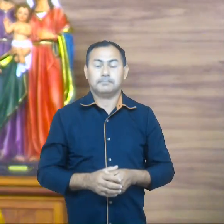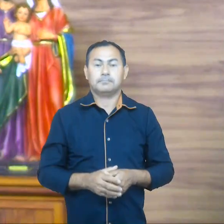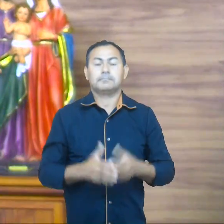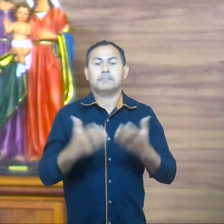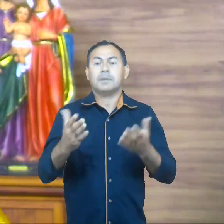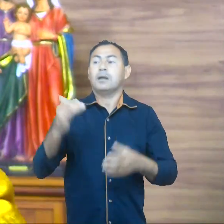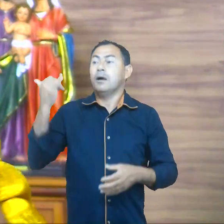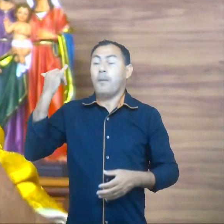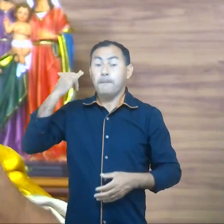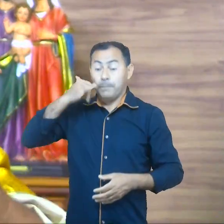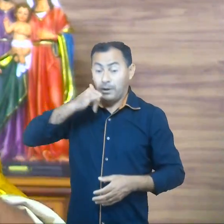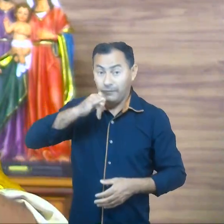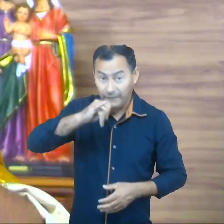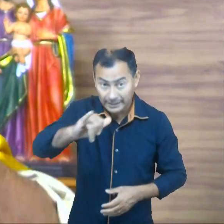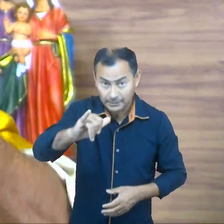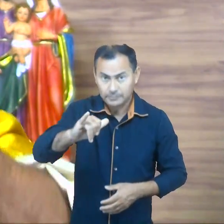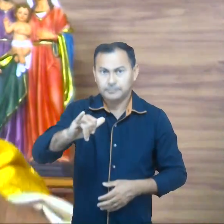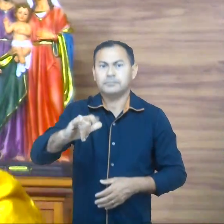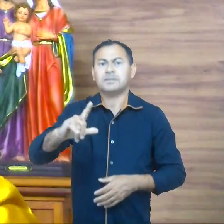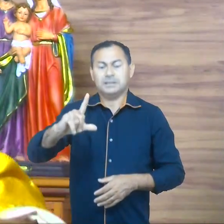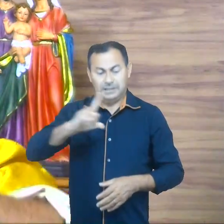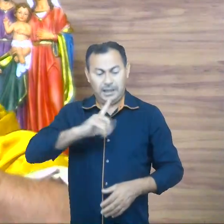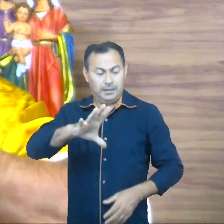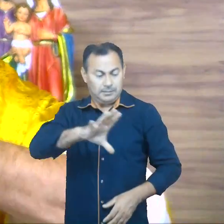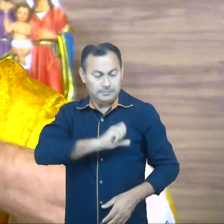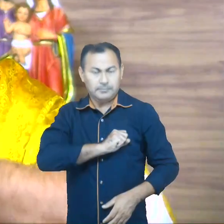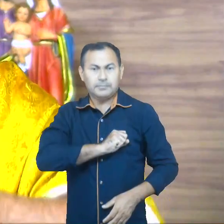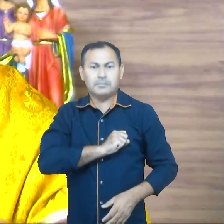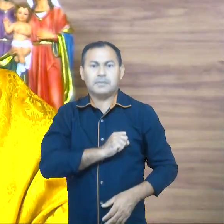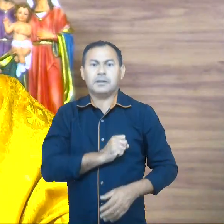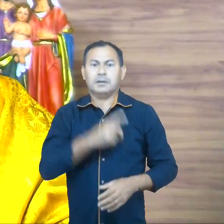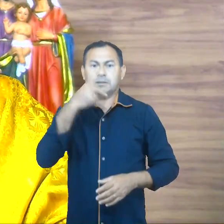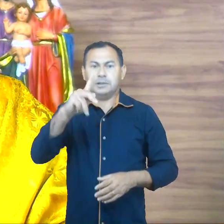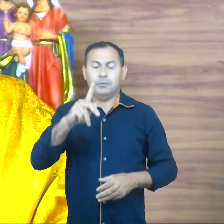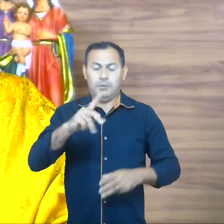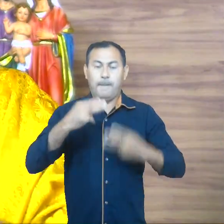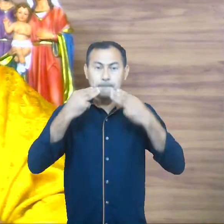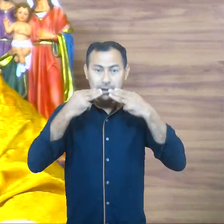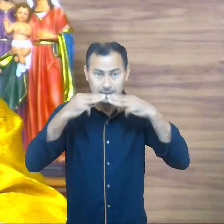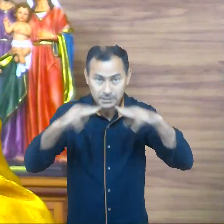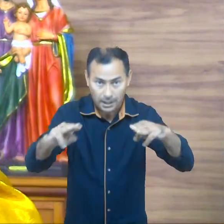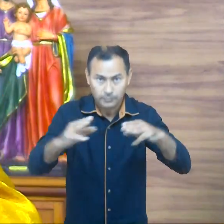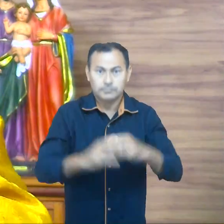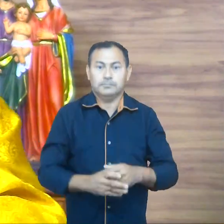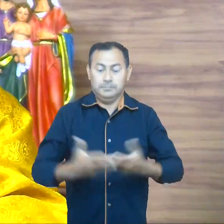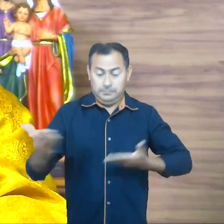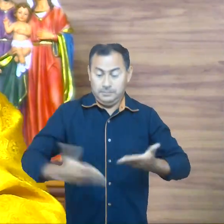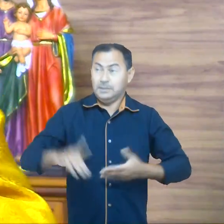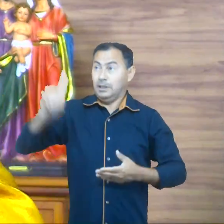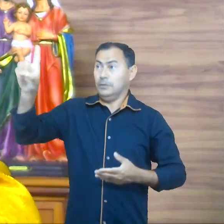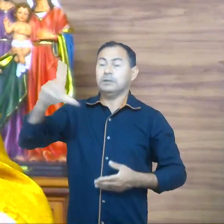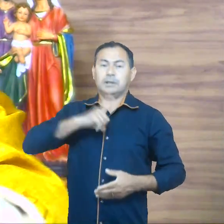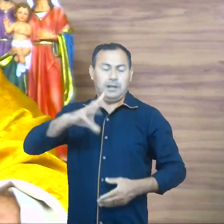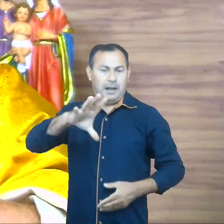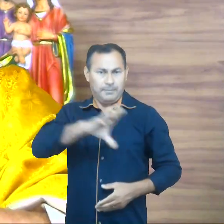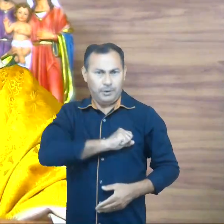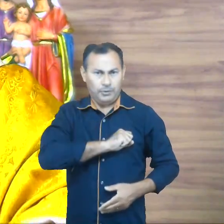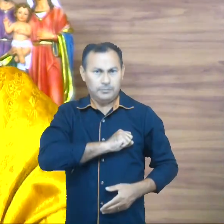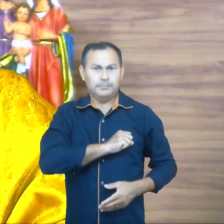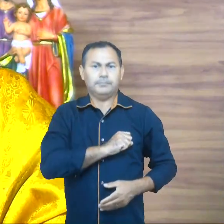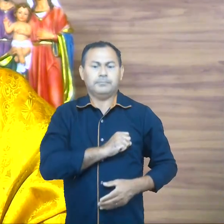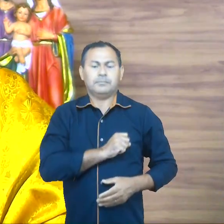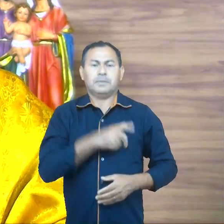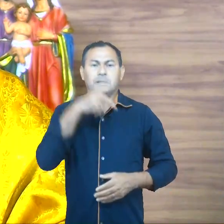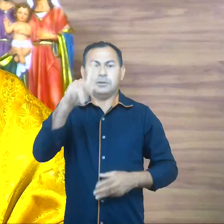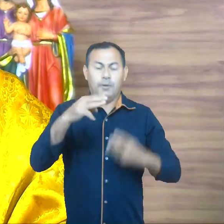Então o profeta, se ele tiver caridade para com o seu ministério, se o servo de Deus tiver caridade para com o